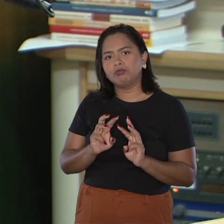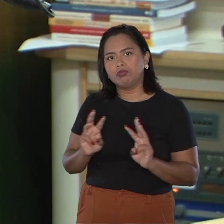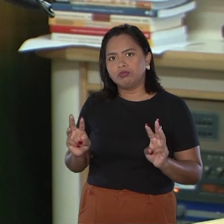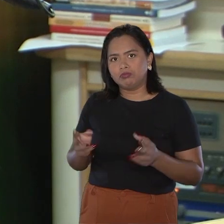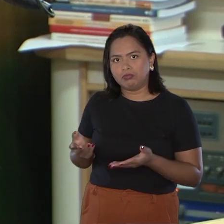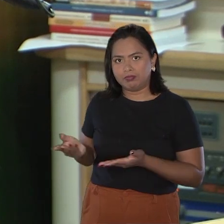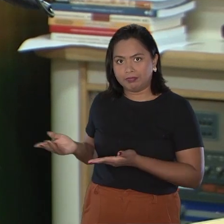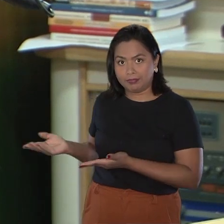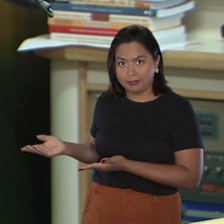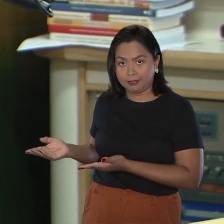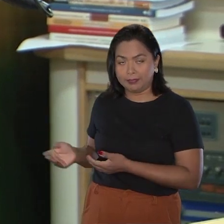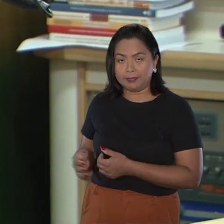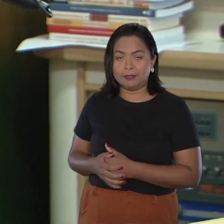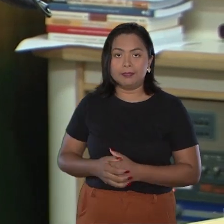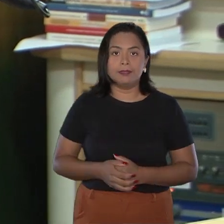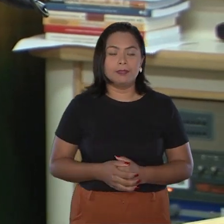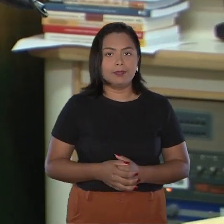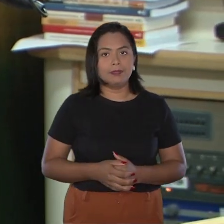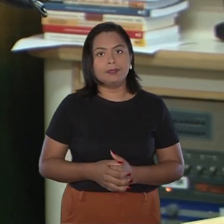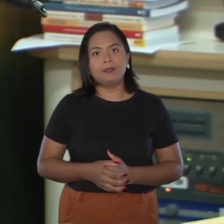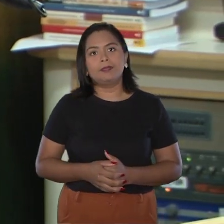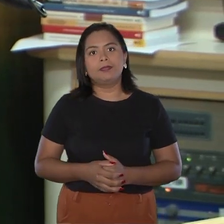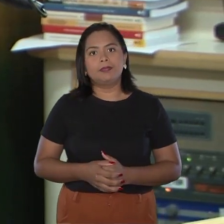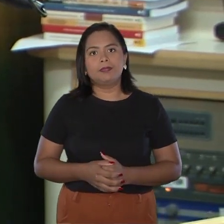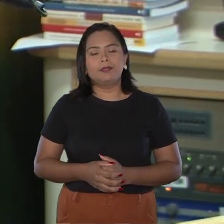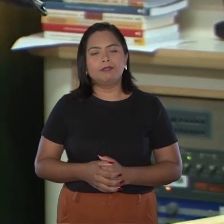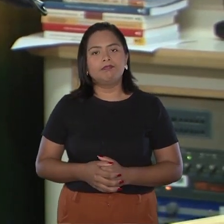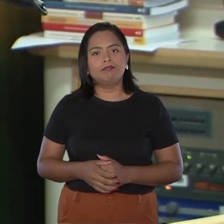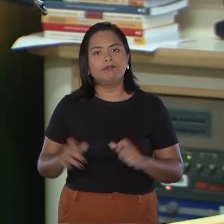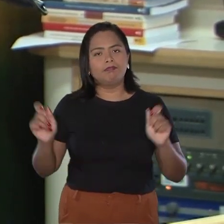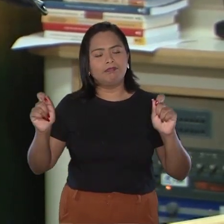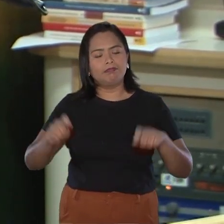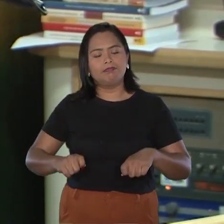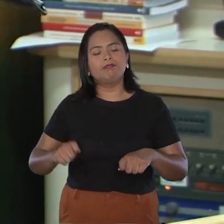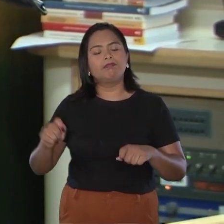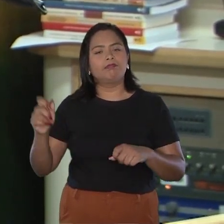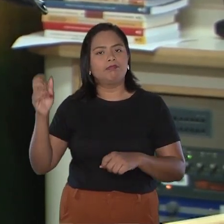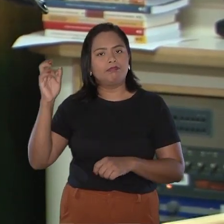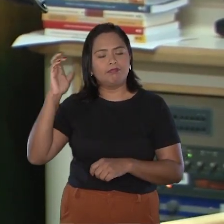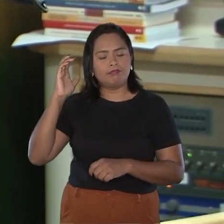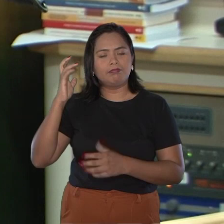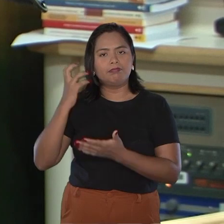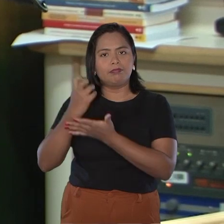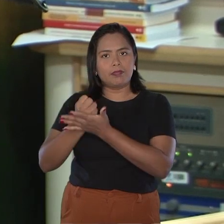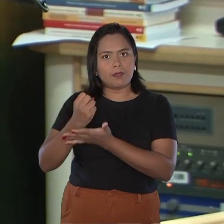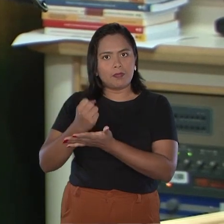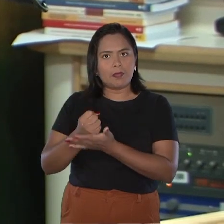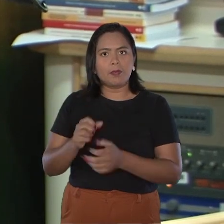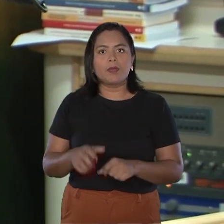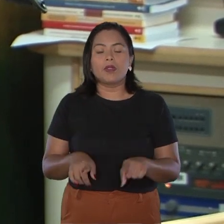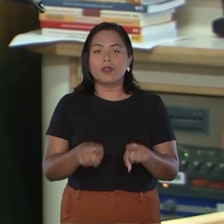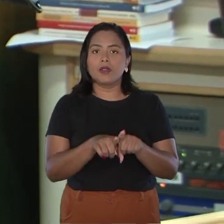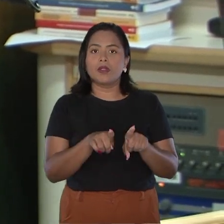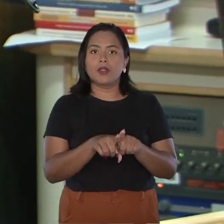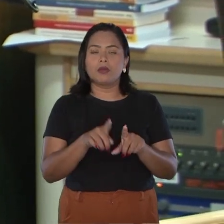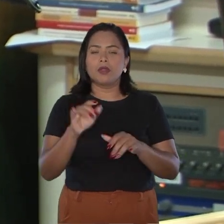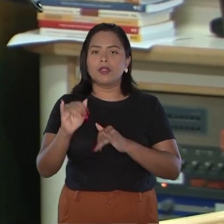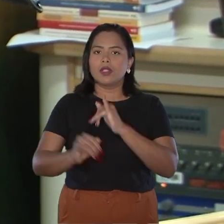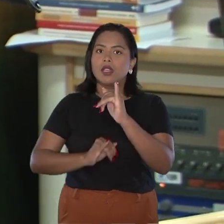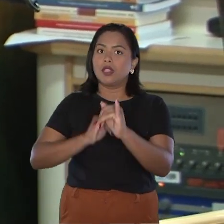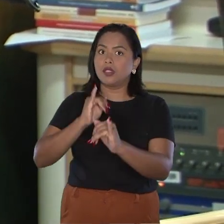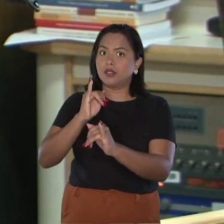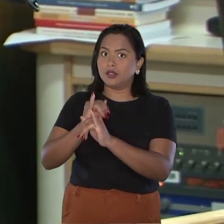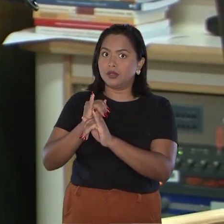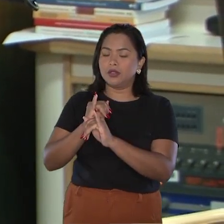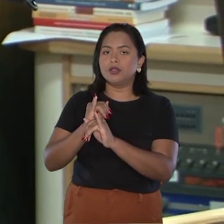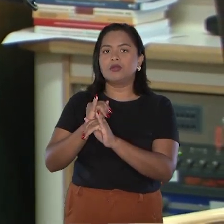Universitária 95,9 FM e ouvir toda nossa programação pelo aplicativo e também está na internet